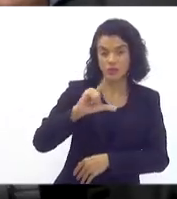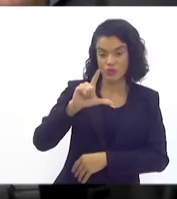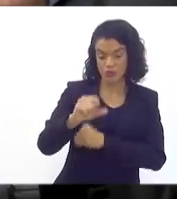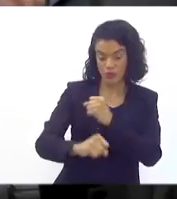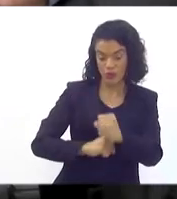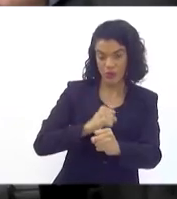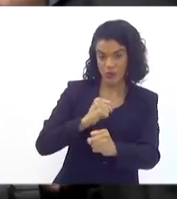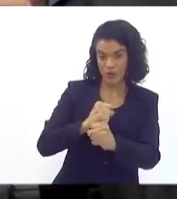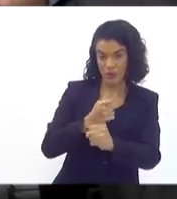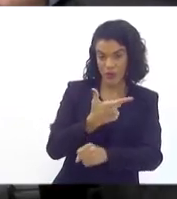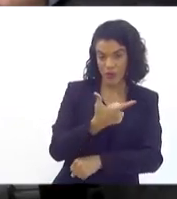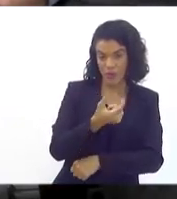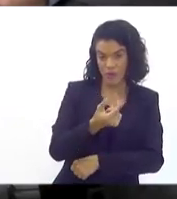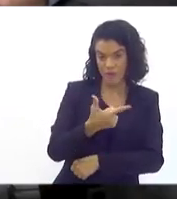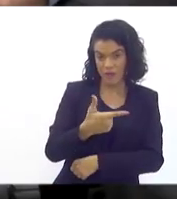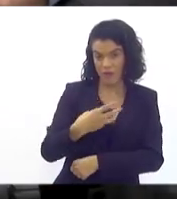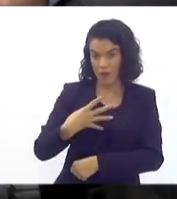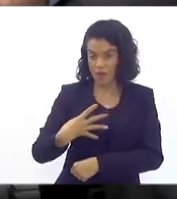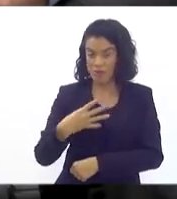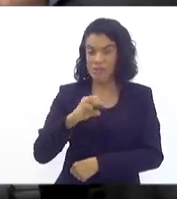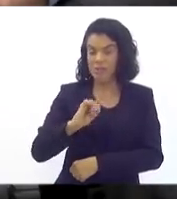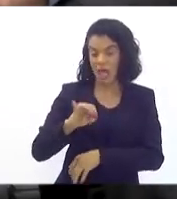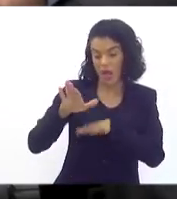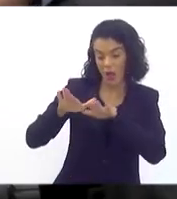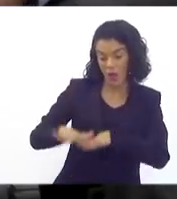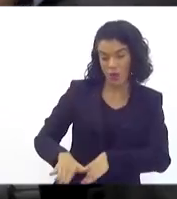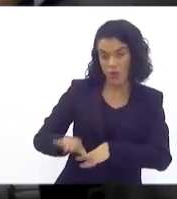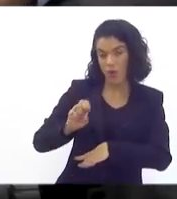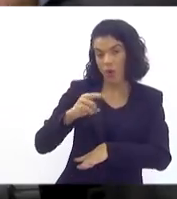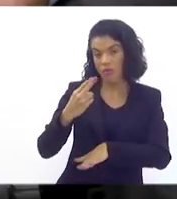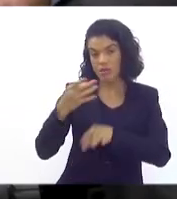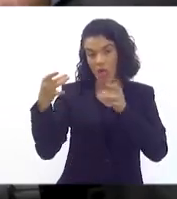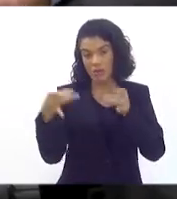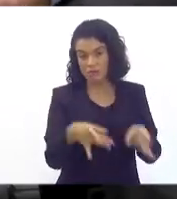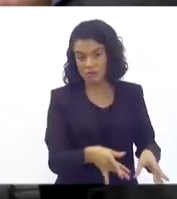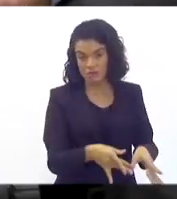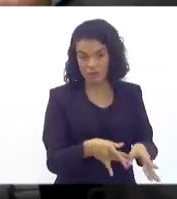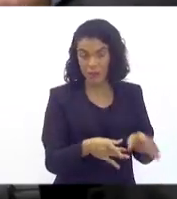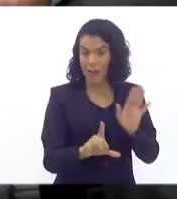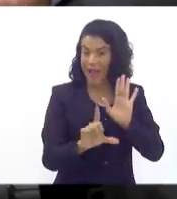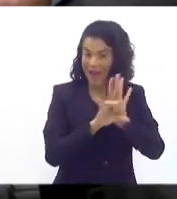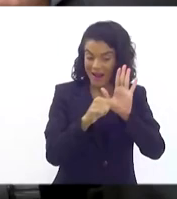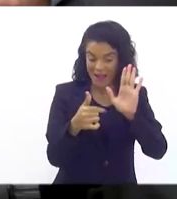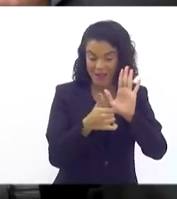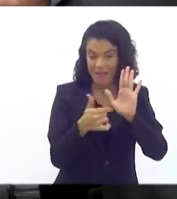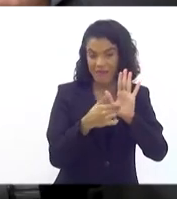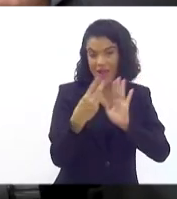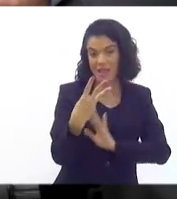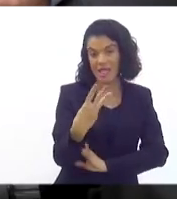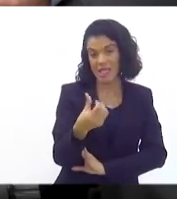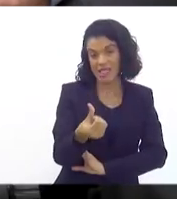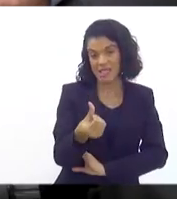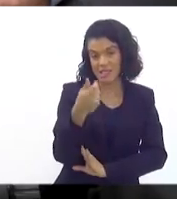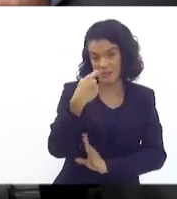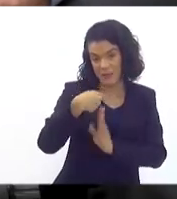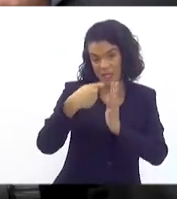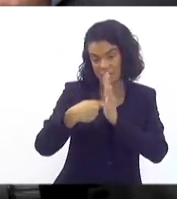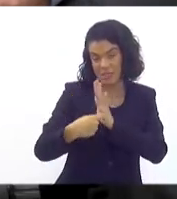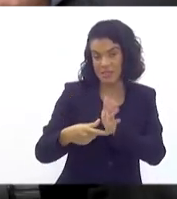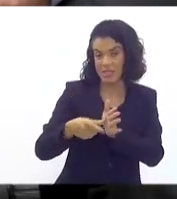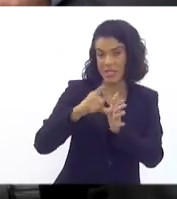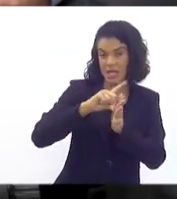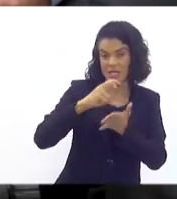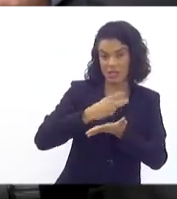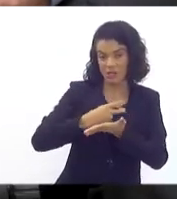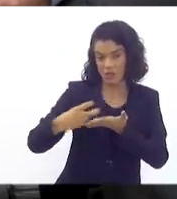para dizer se vai ficar ou não vai ficar por força de lei 36 meses antes da